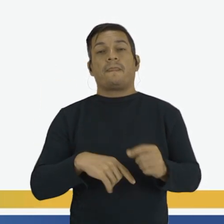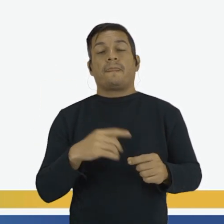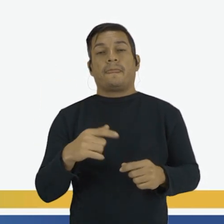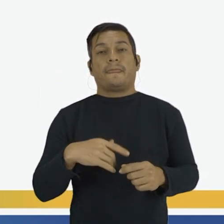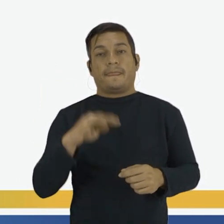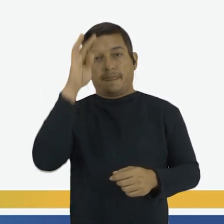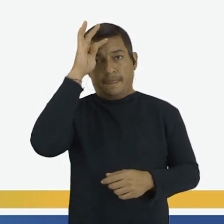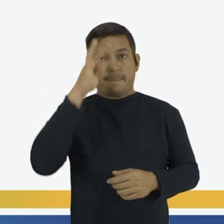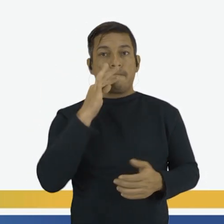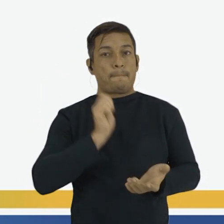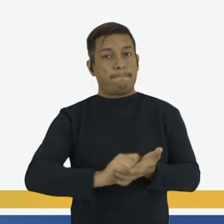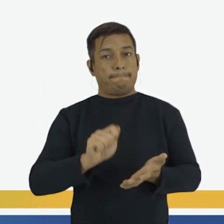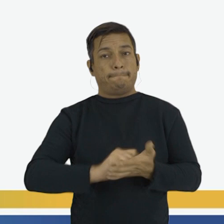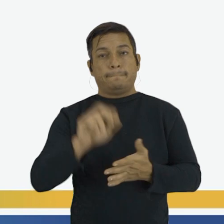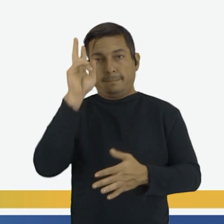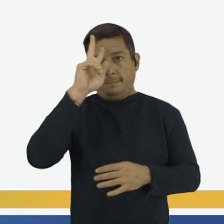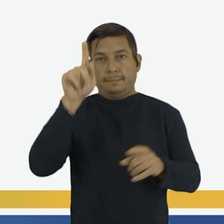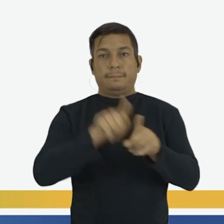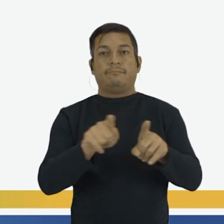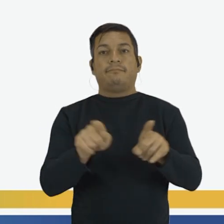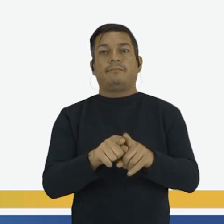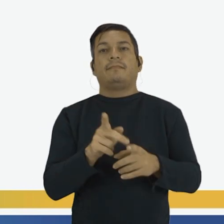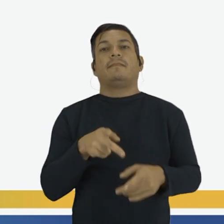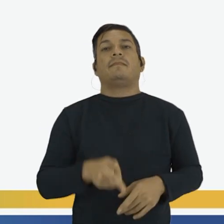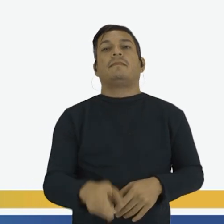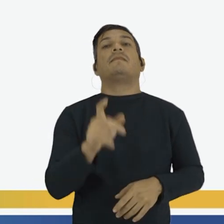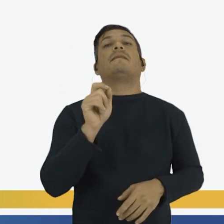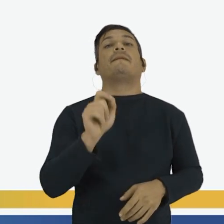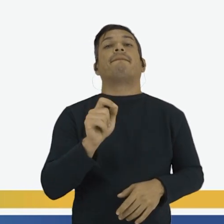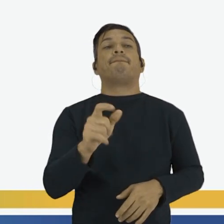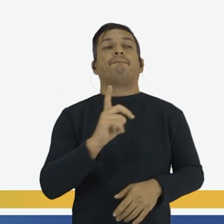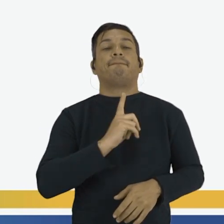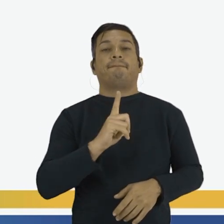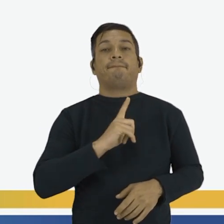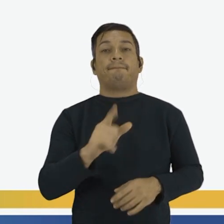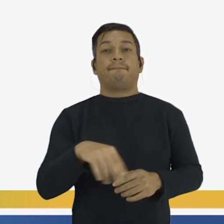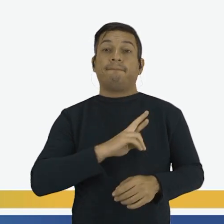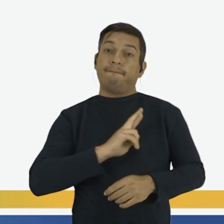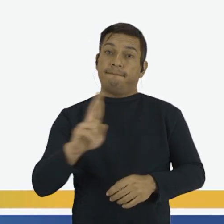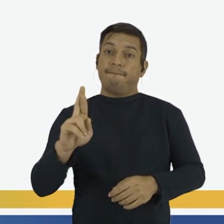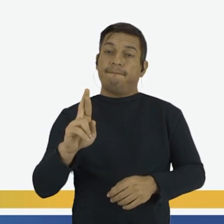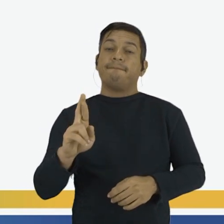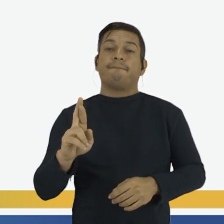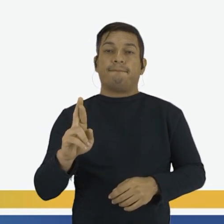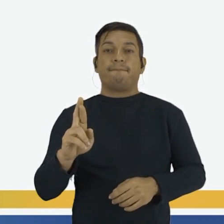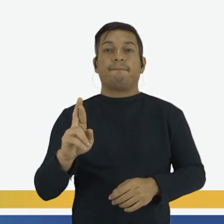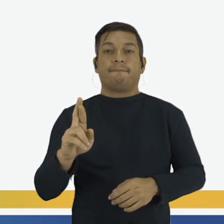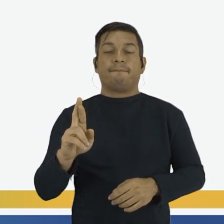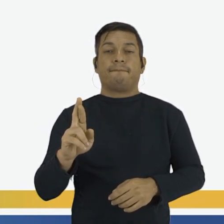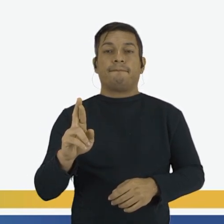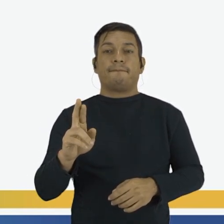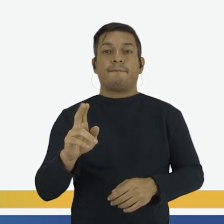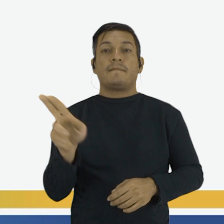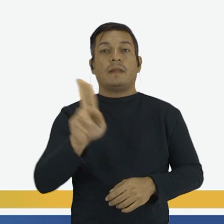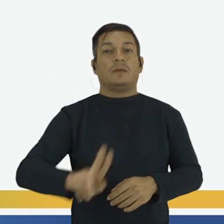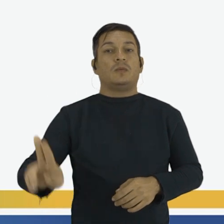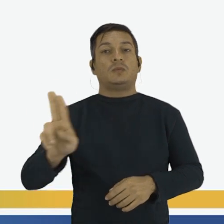tradição escrita, lembrando sempre que existem religiões que ainda